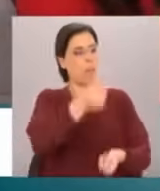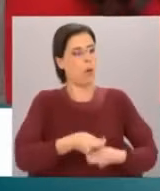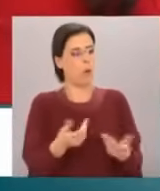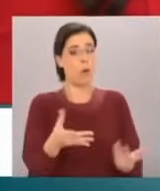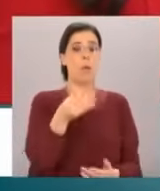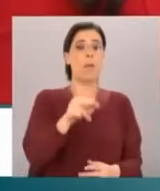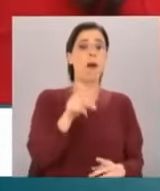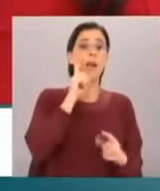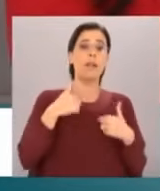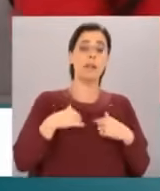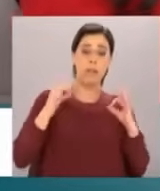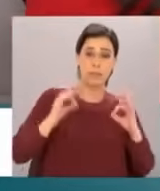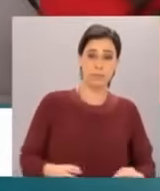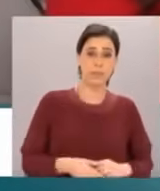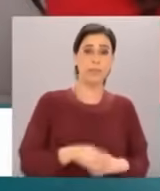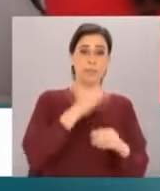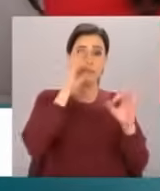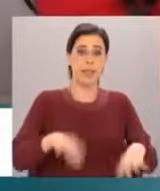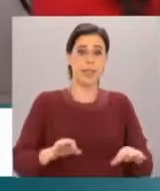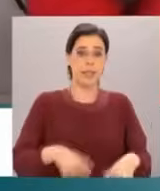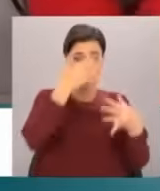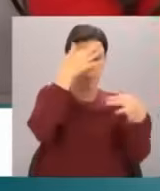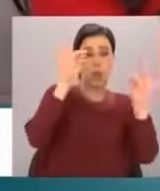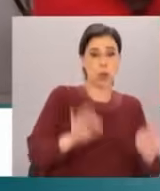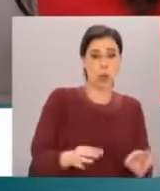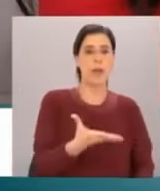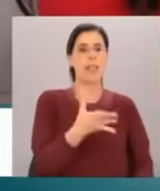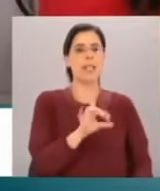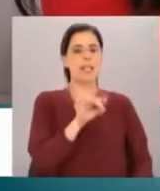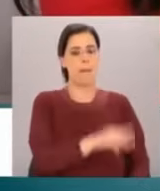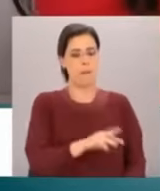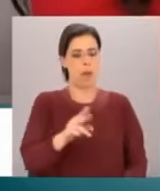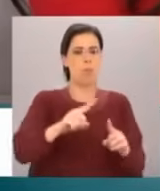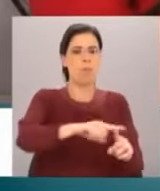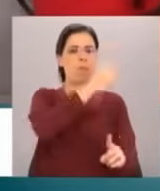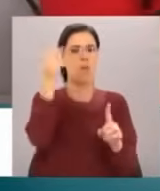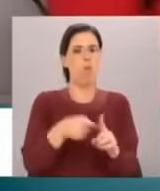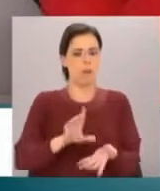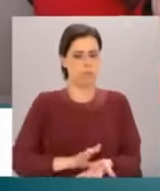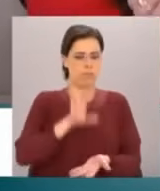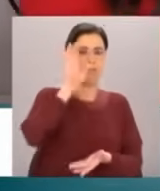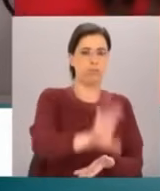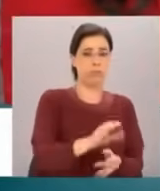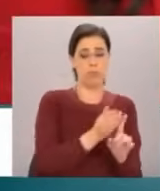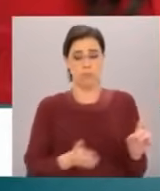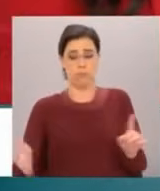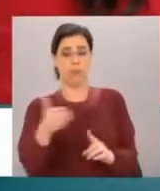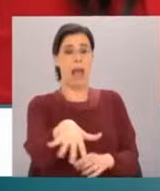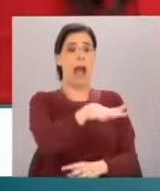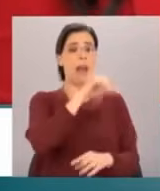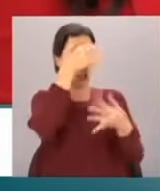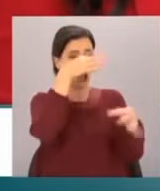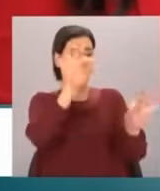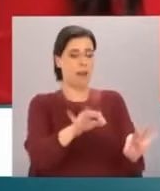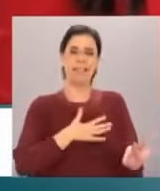e o pai de fenda que efetivamente se acabar com as touradas os 16 milhões de euros que anualmente são Dados direto ou indiretamente para este